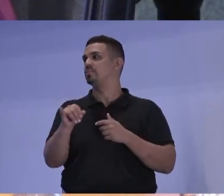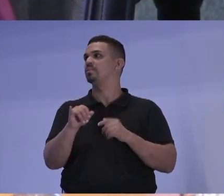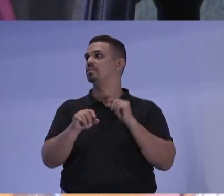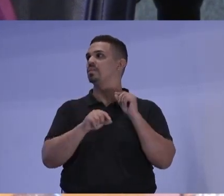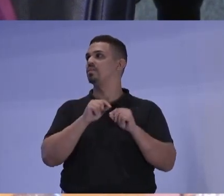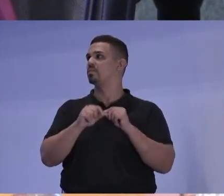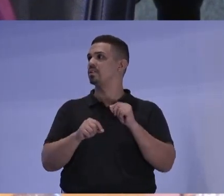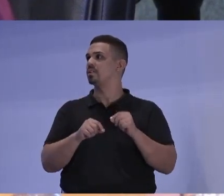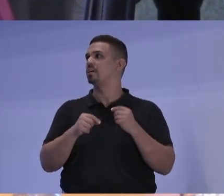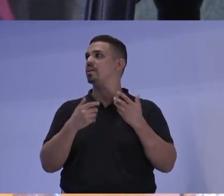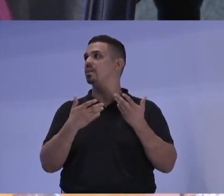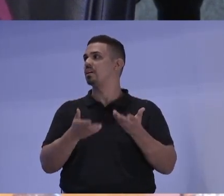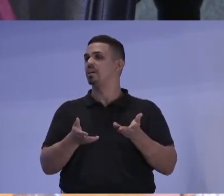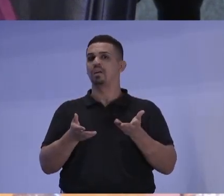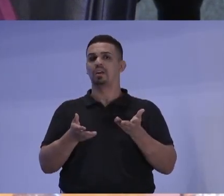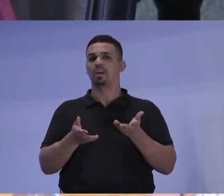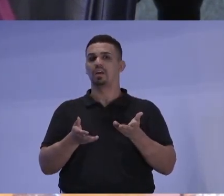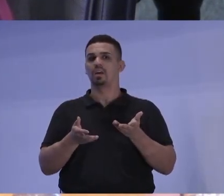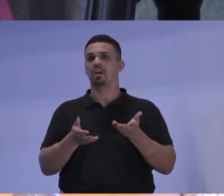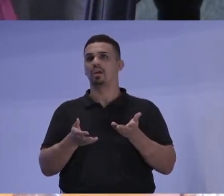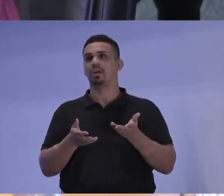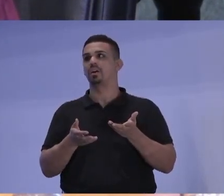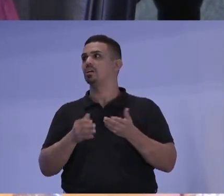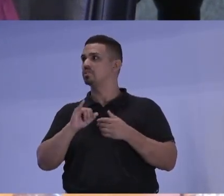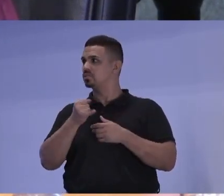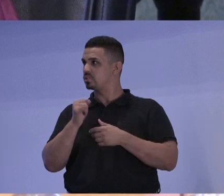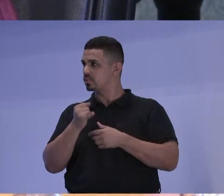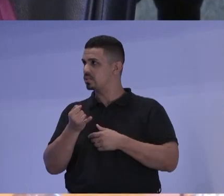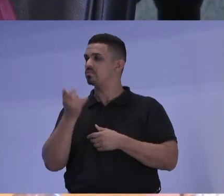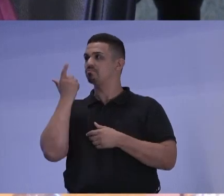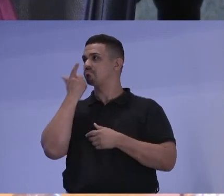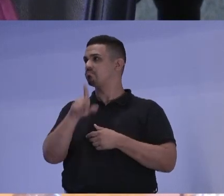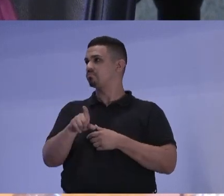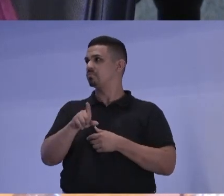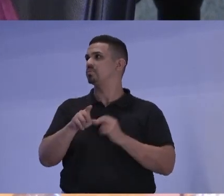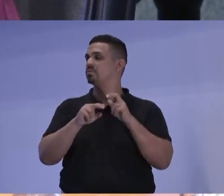Roxo, de fato, fosse visto. Então, fico feliz que